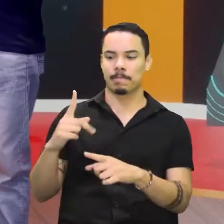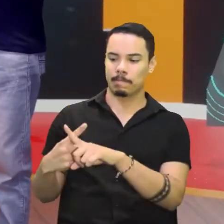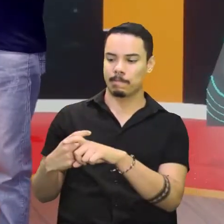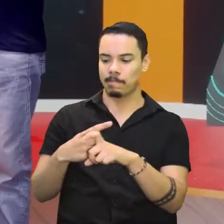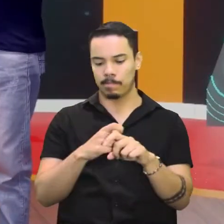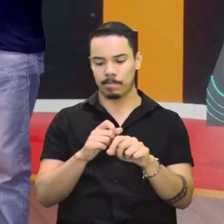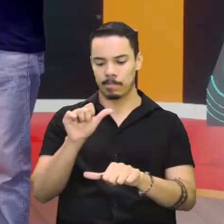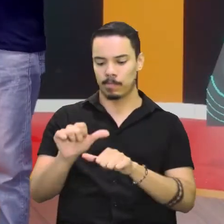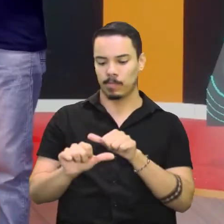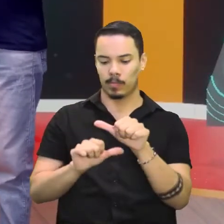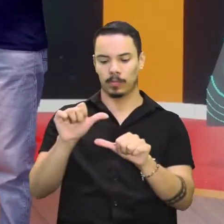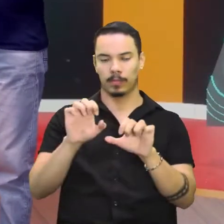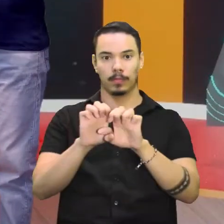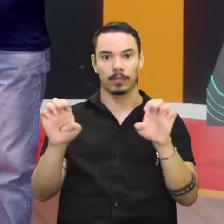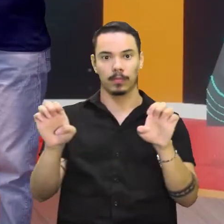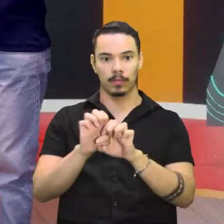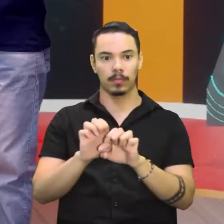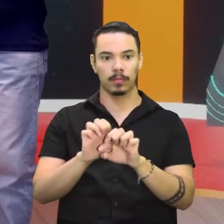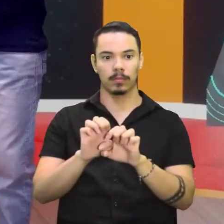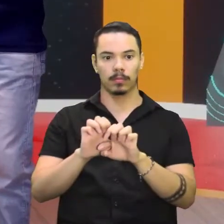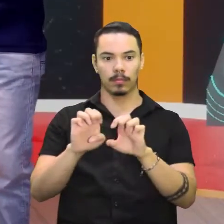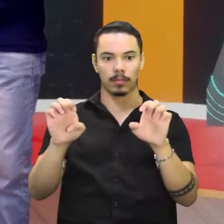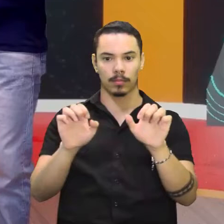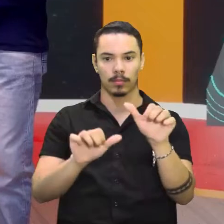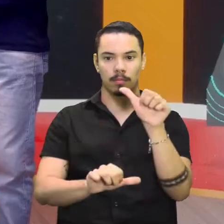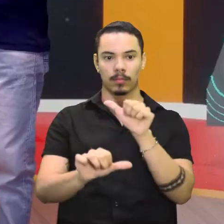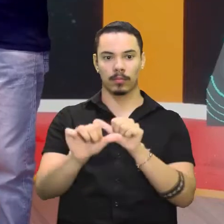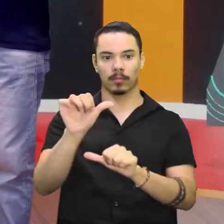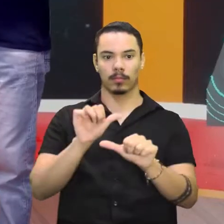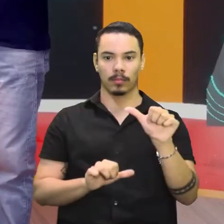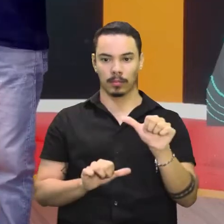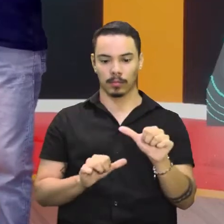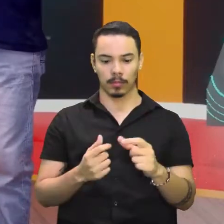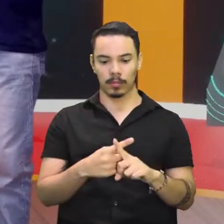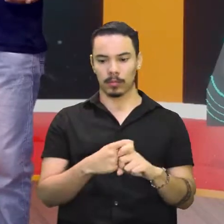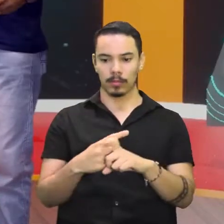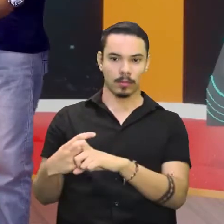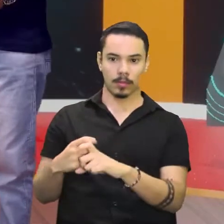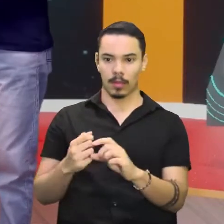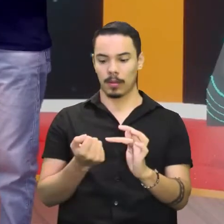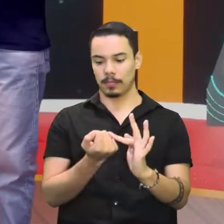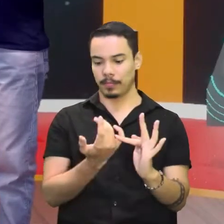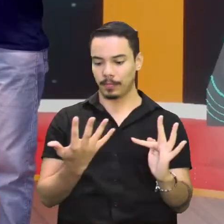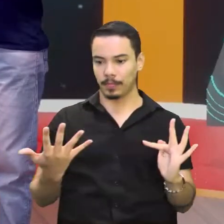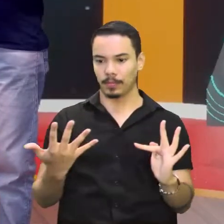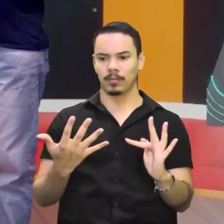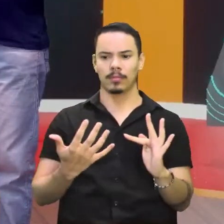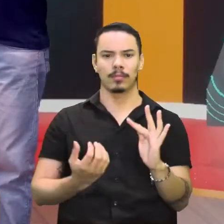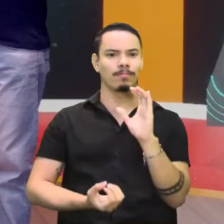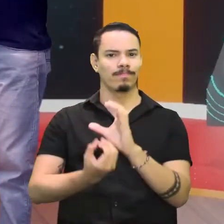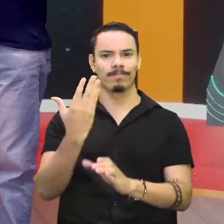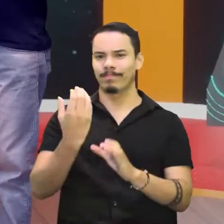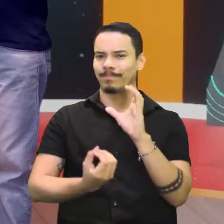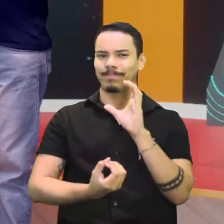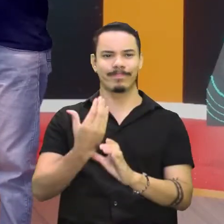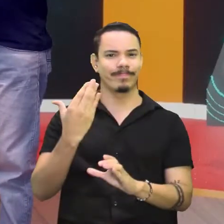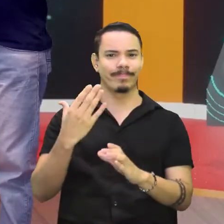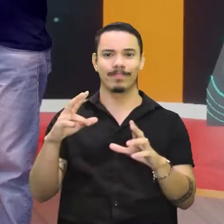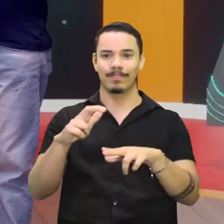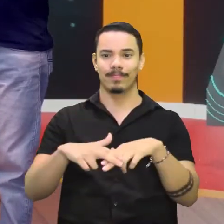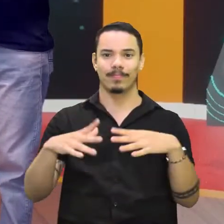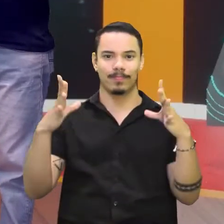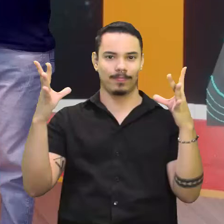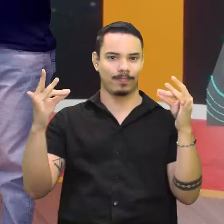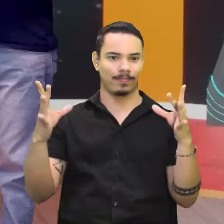equação. Você começa a brincar com uma equação, tá, virou um polinômio. Uma função. Virou uma função, virou... Então, são os detalhes da